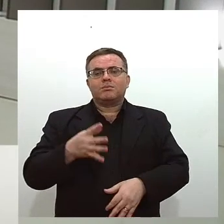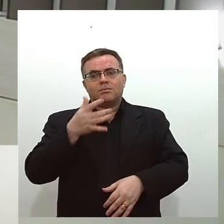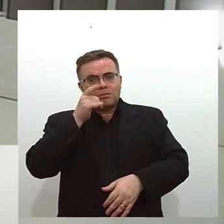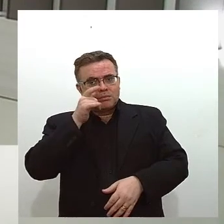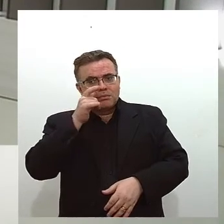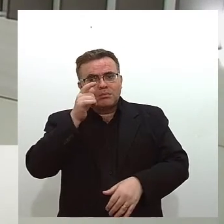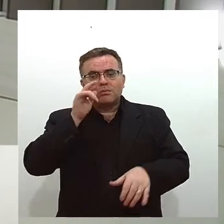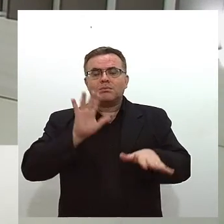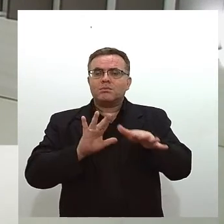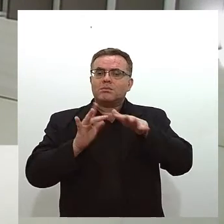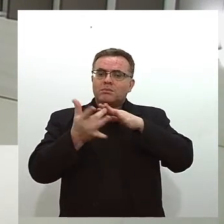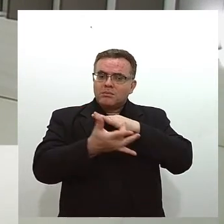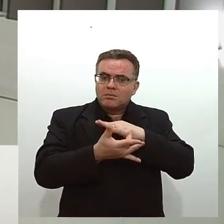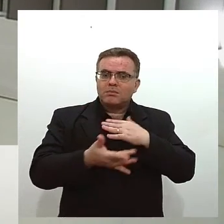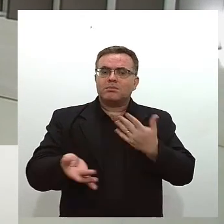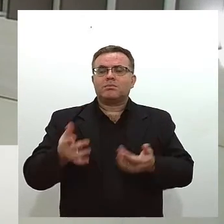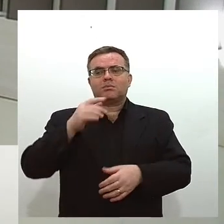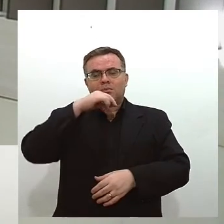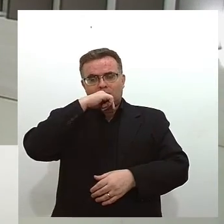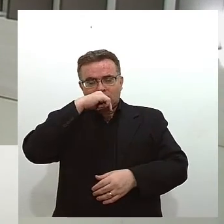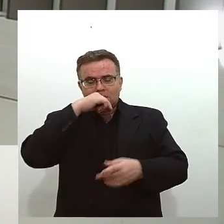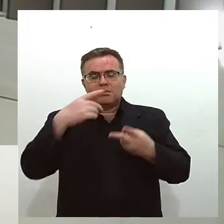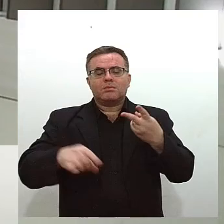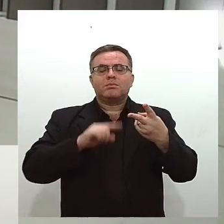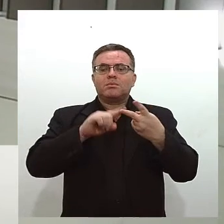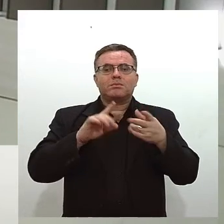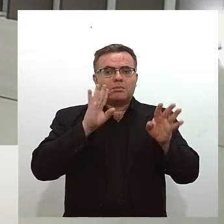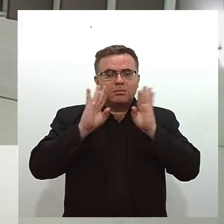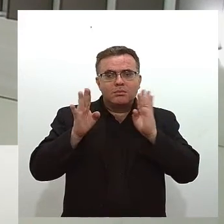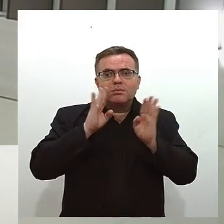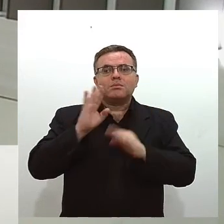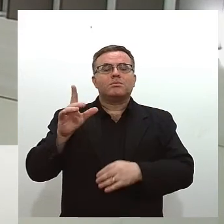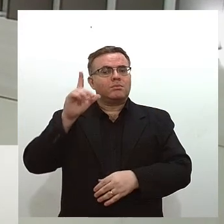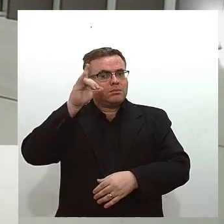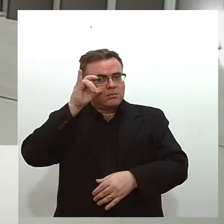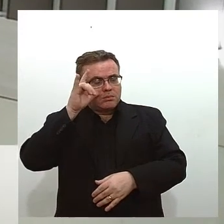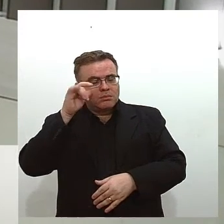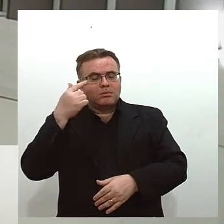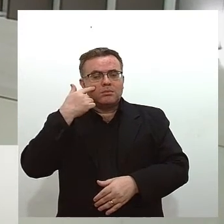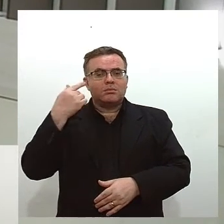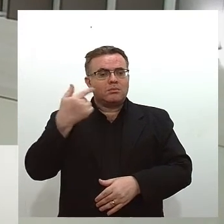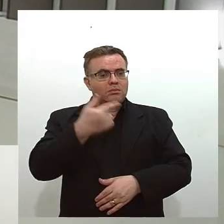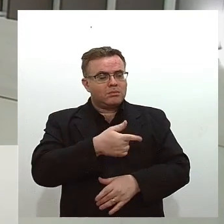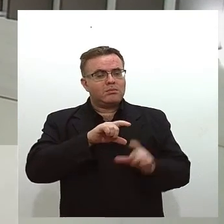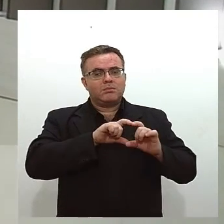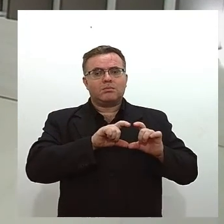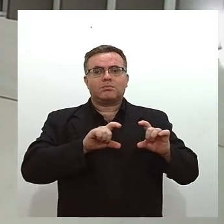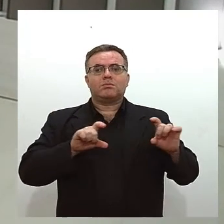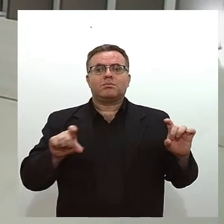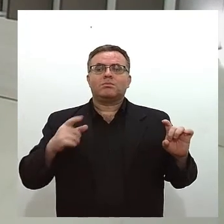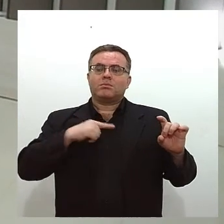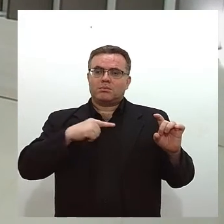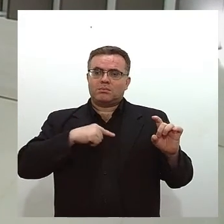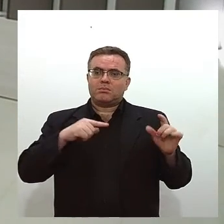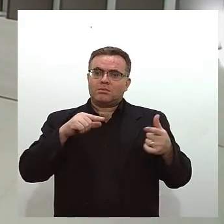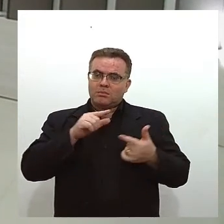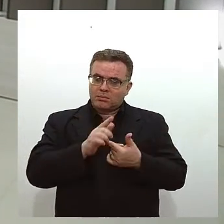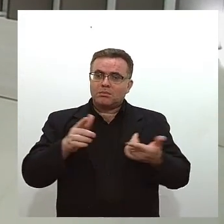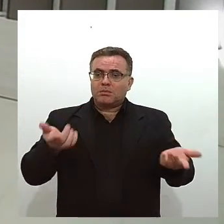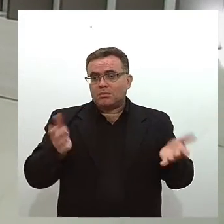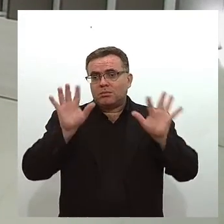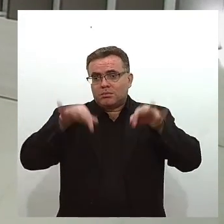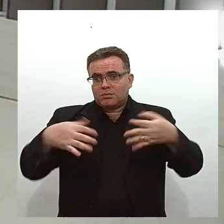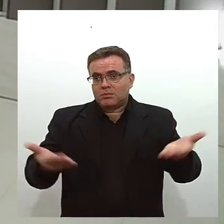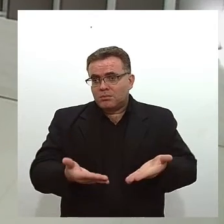No Facebook e no Instagram, através do @TVAlese5.2. No Twitter, @TVAlese, no nosso canal do YouTube. E a gente encerra com